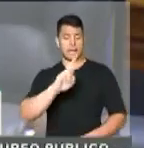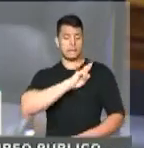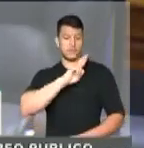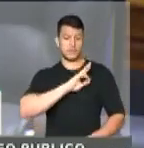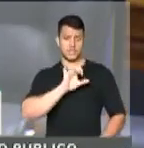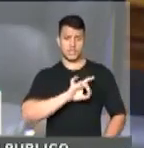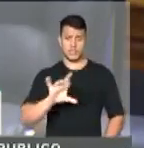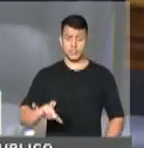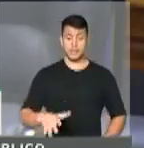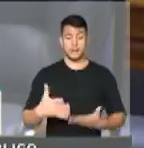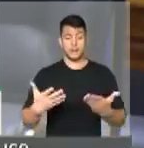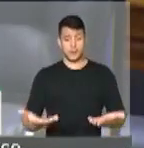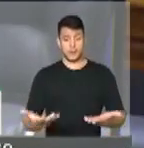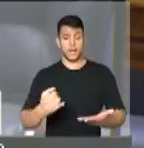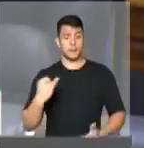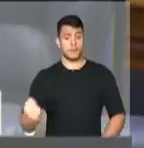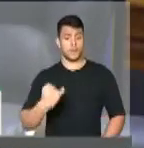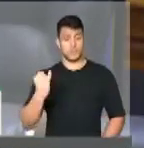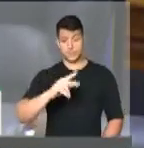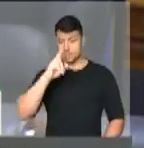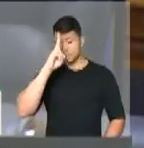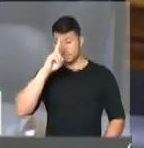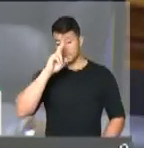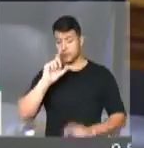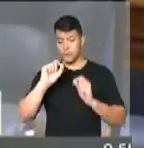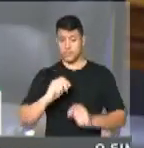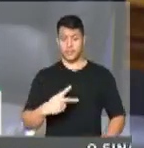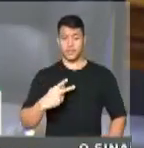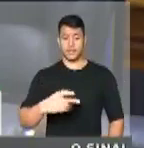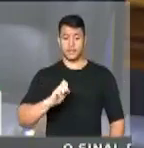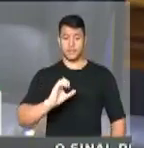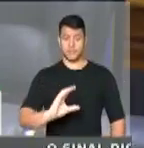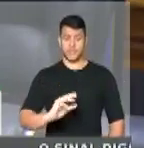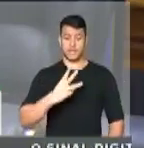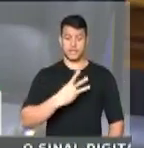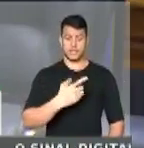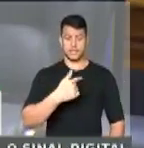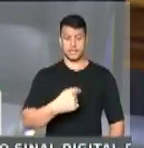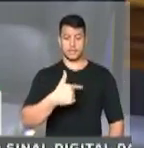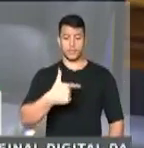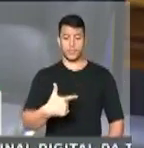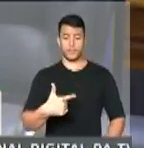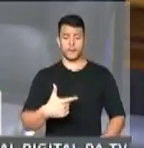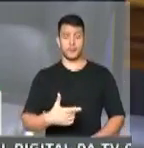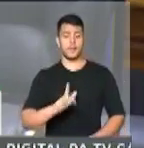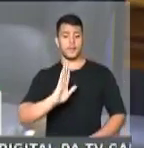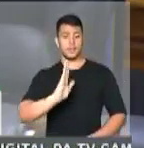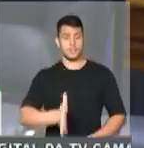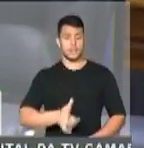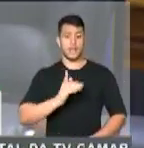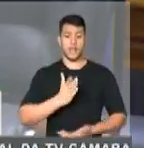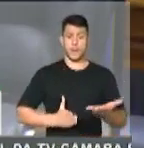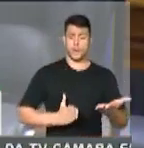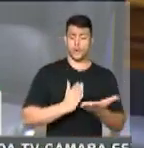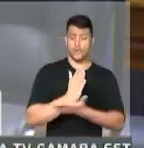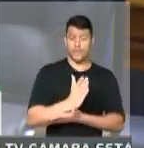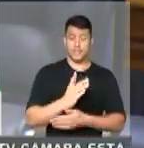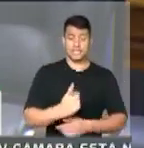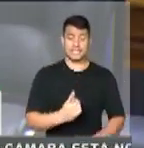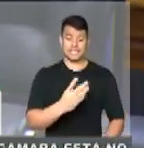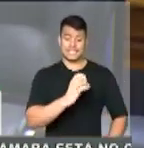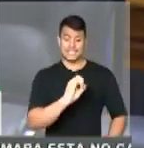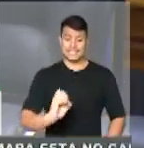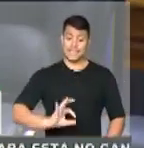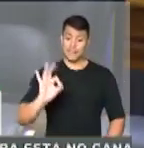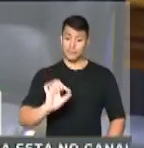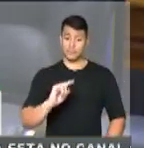servidores. Eu quero ressaltar, senhor presidente, que a PEC 372, que trata da criação da Polícia Penal, ela foi aprovada por unanimidade no